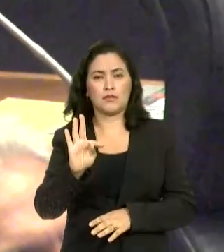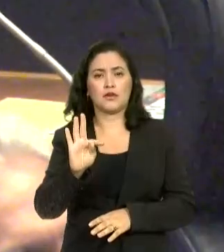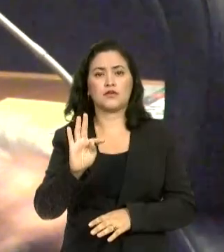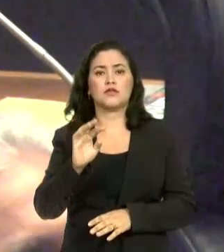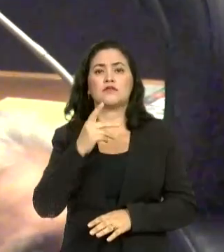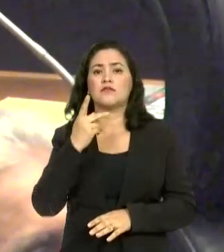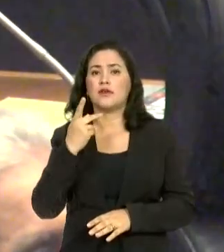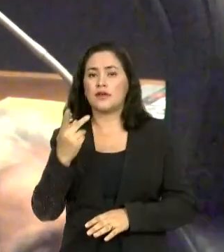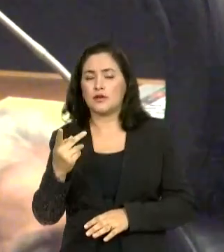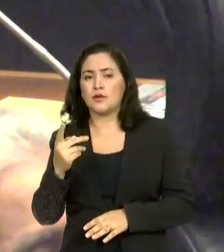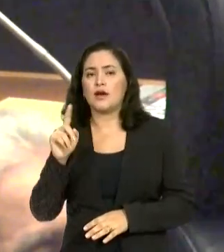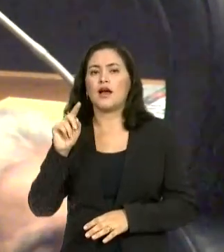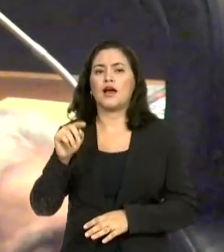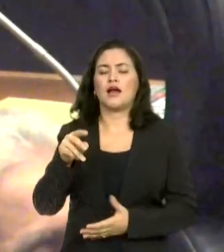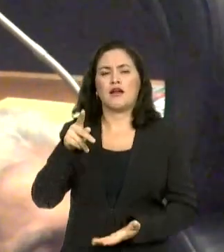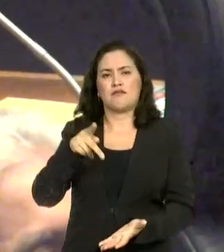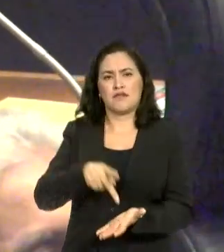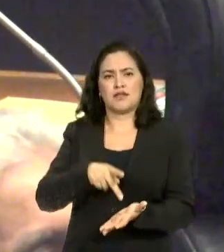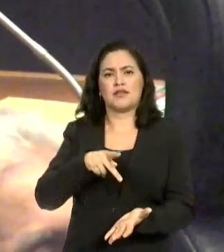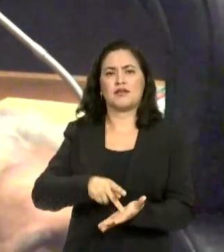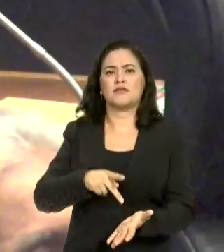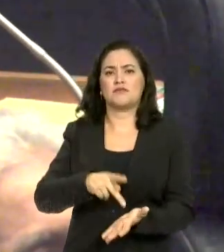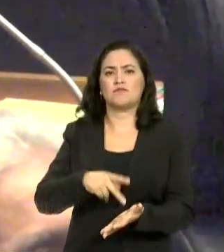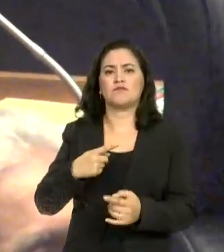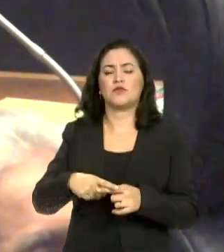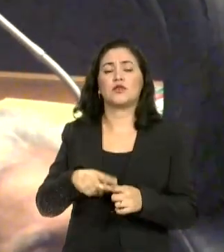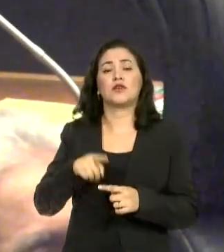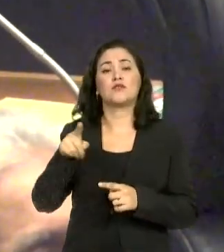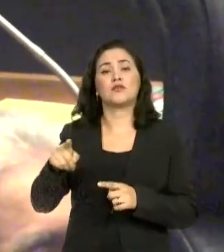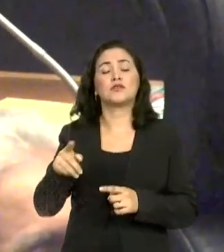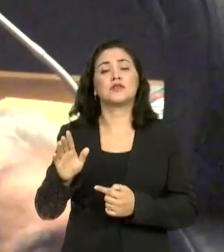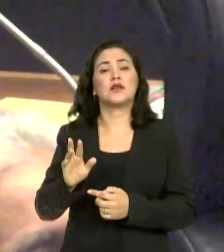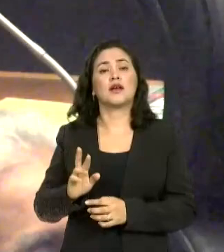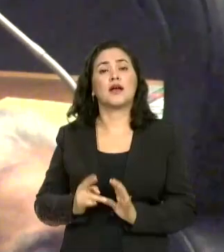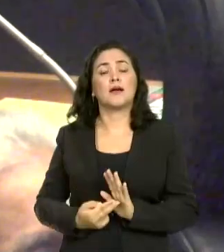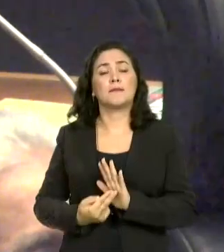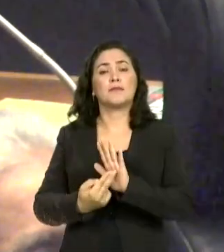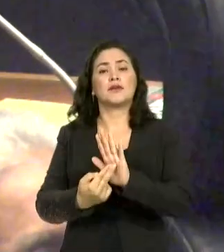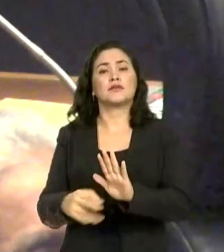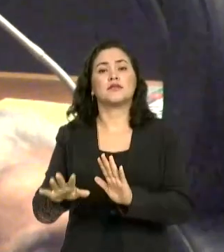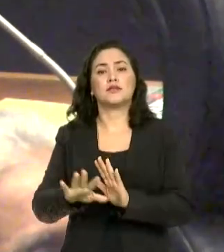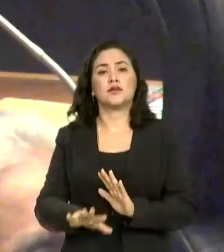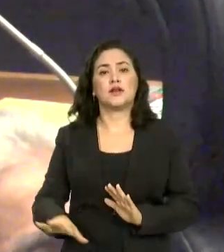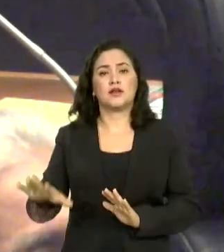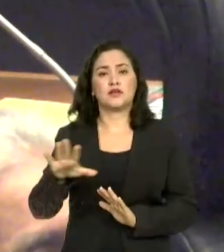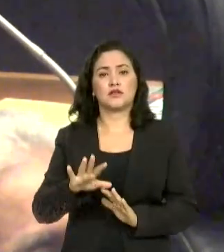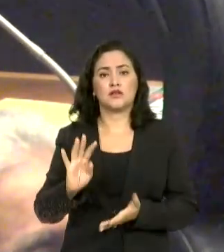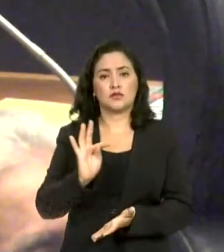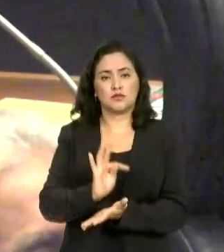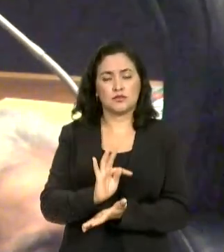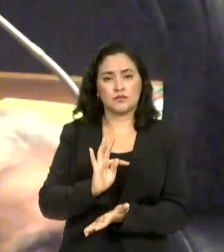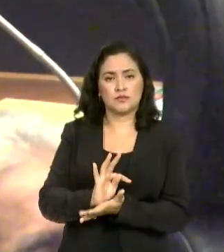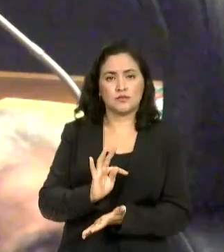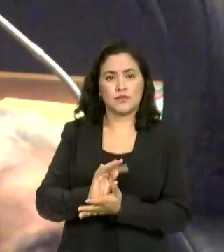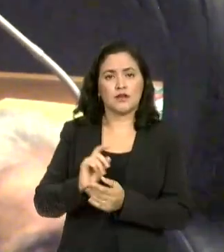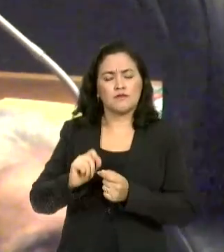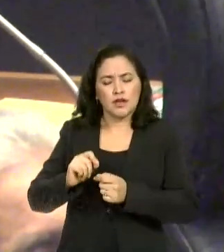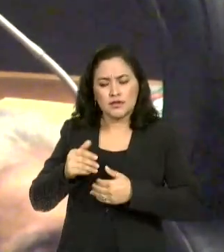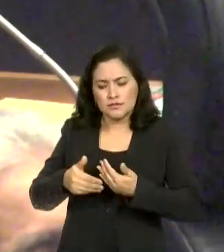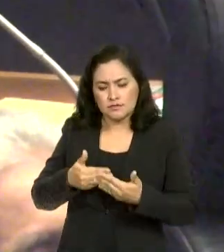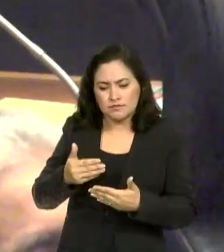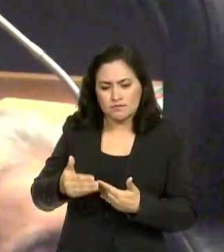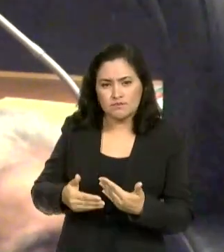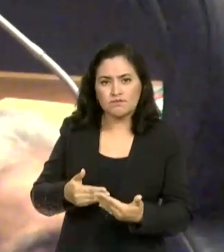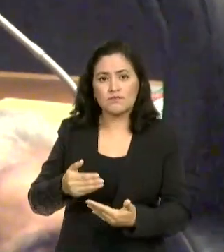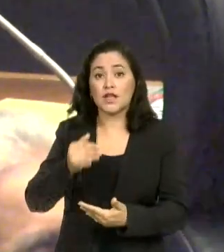Vossa Excelência representou a região tocantina, levando grandes avanços, como a UEMA-SU, que a gente, naquele